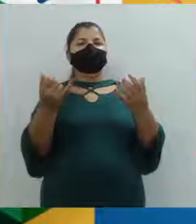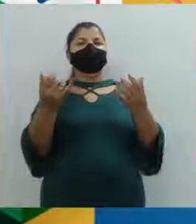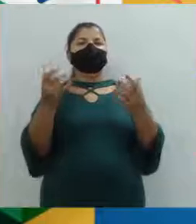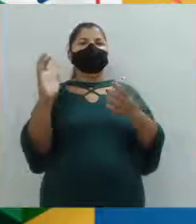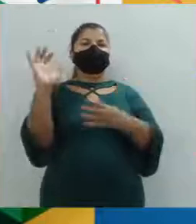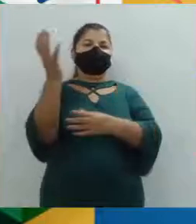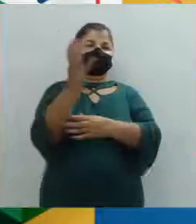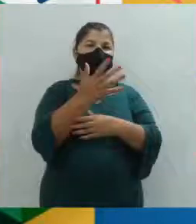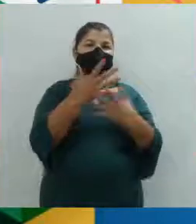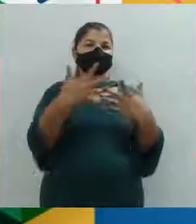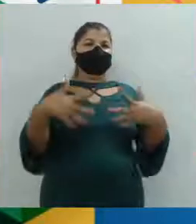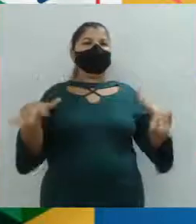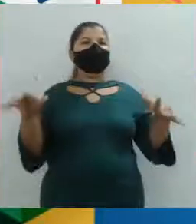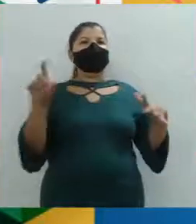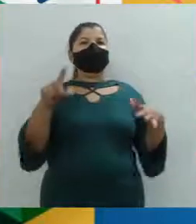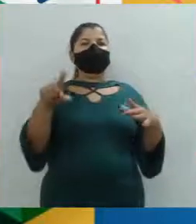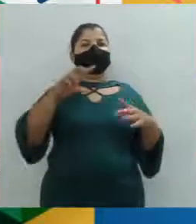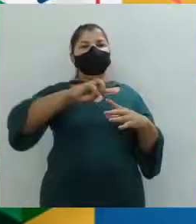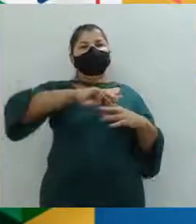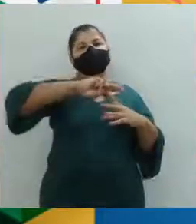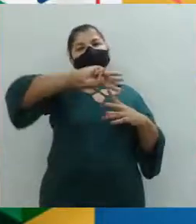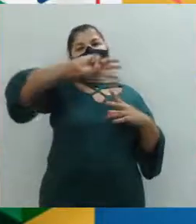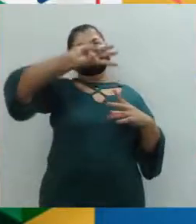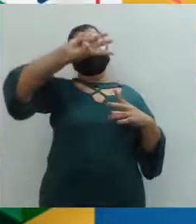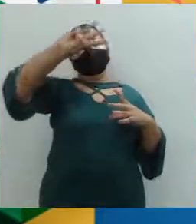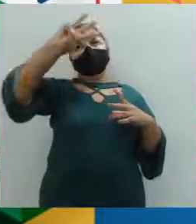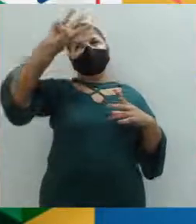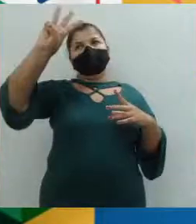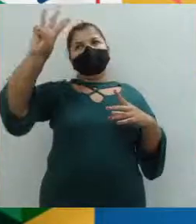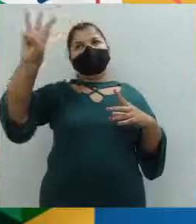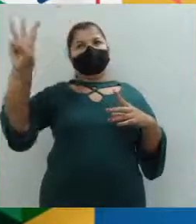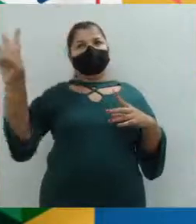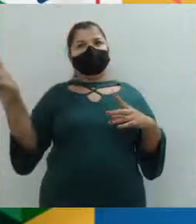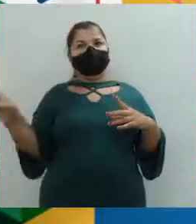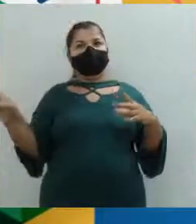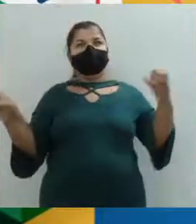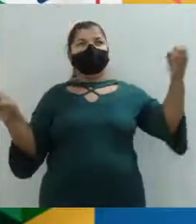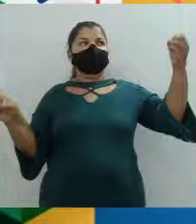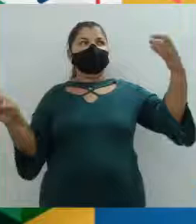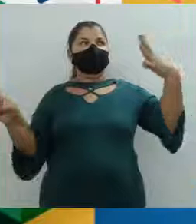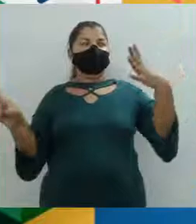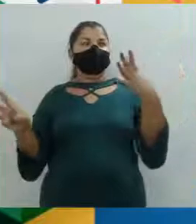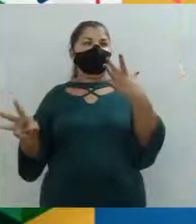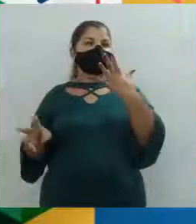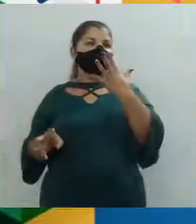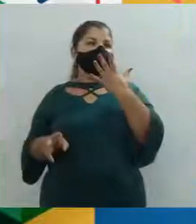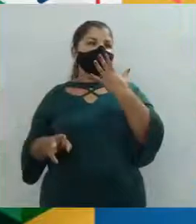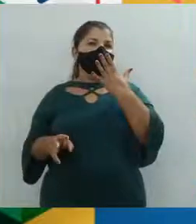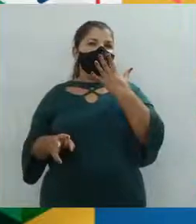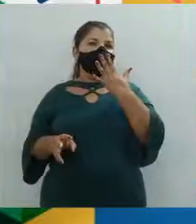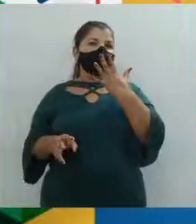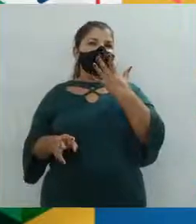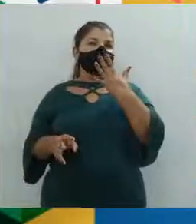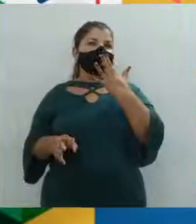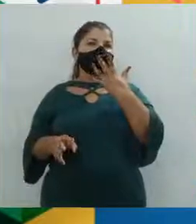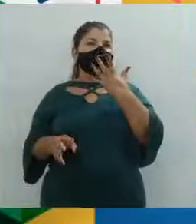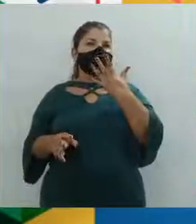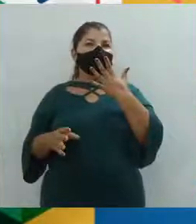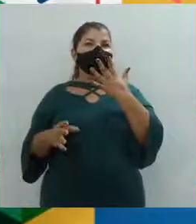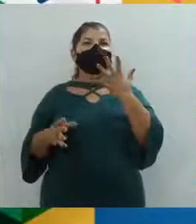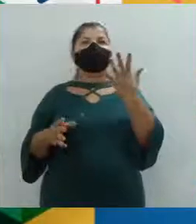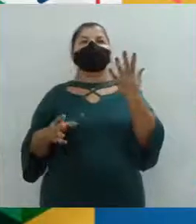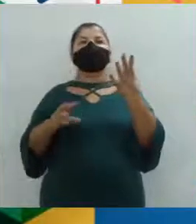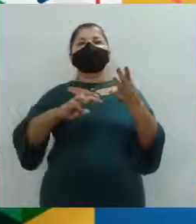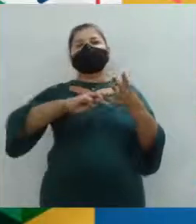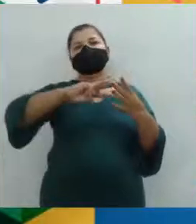natureza, é o arco-íris. Então, a luz e cor. A gente consegue perceber as cores do